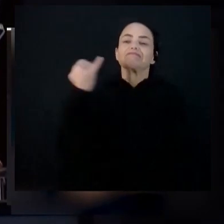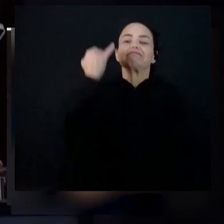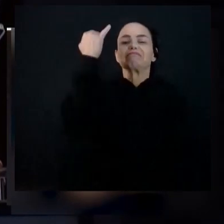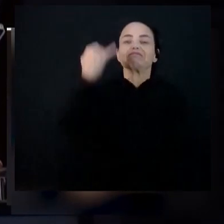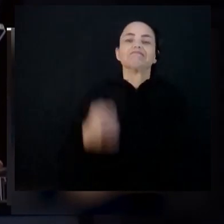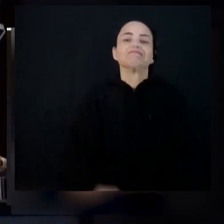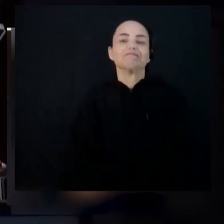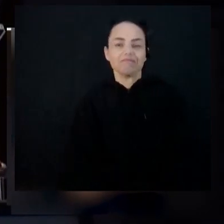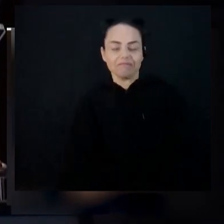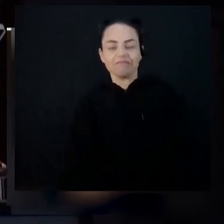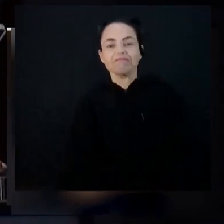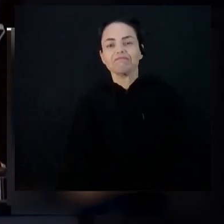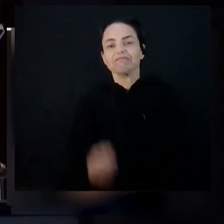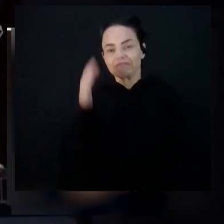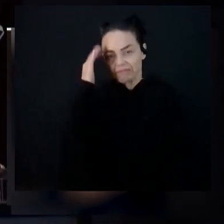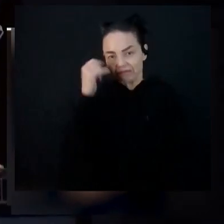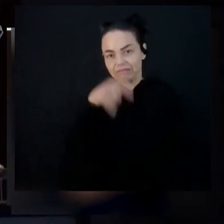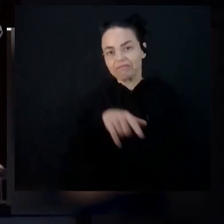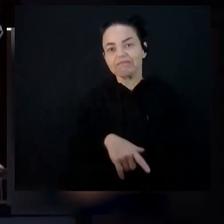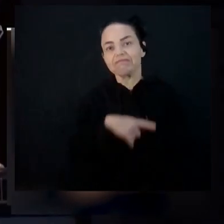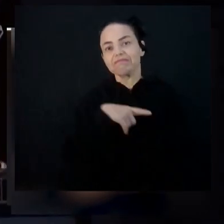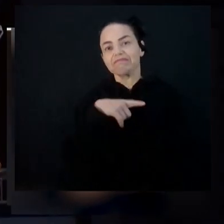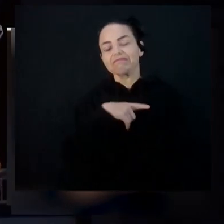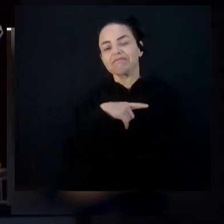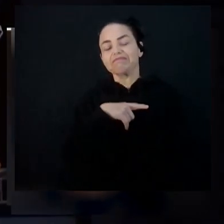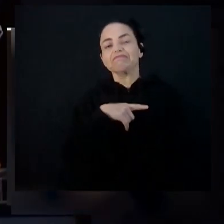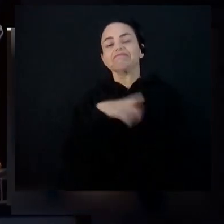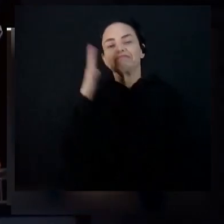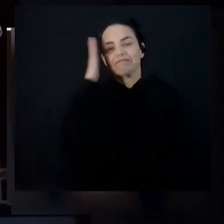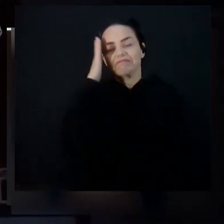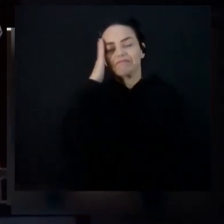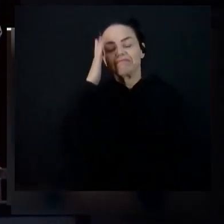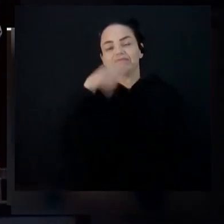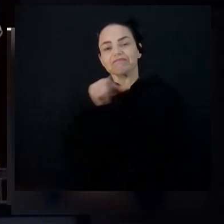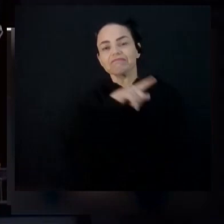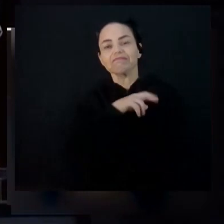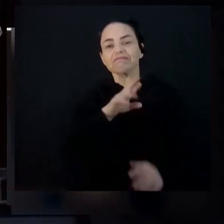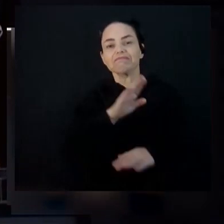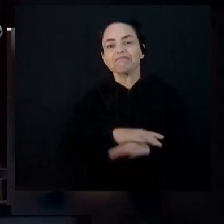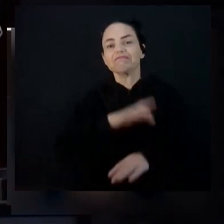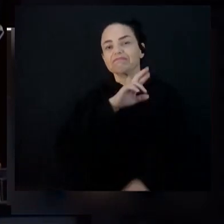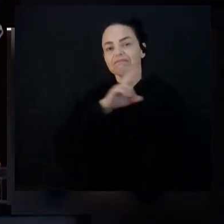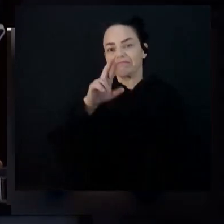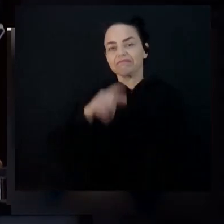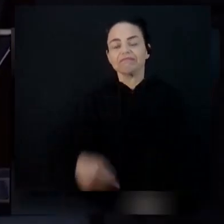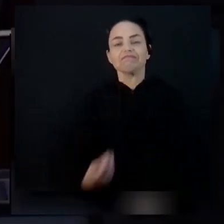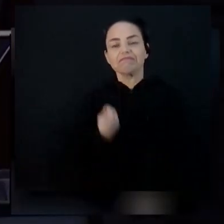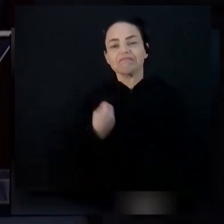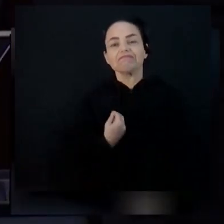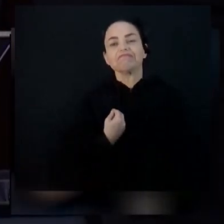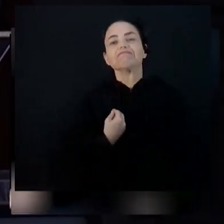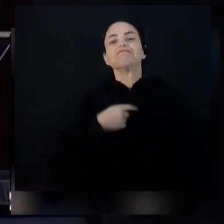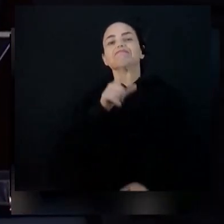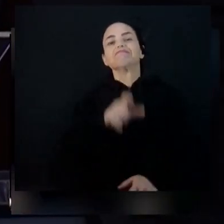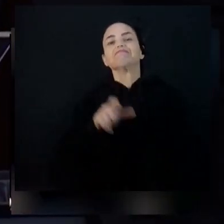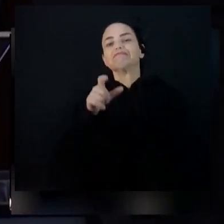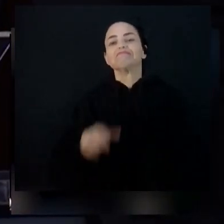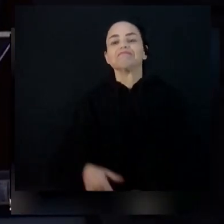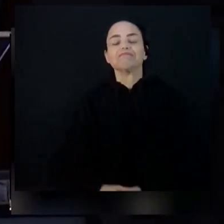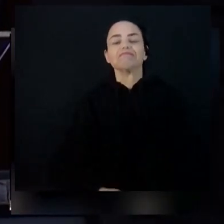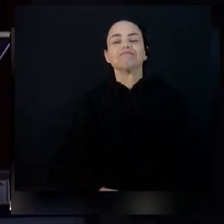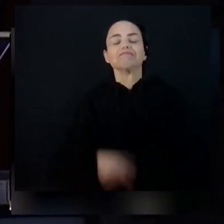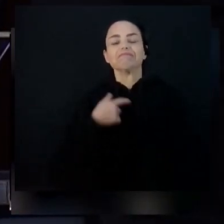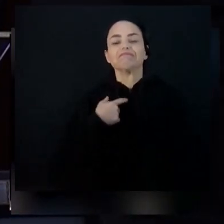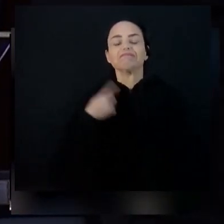que vocês saibam, que vocês tenham a dimensão do que vocês representam na vida de muitas pessoas. O deputado federal